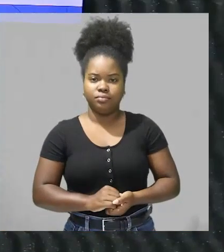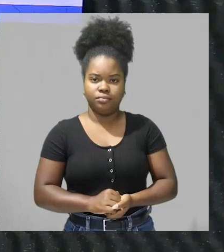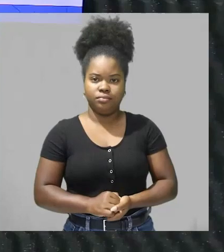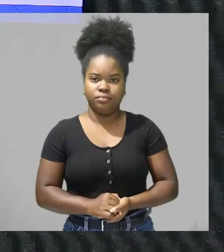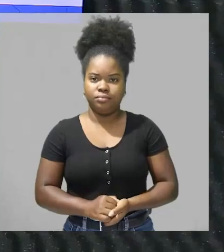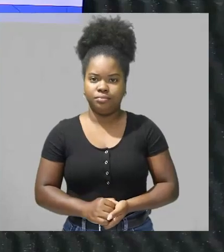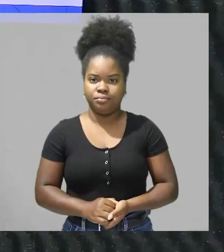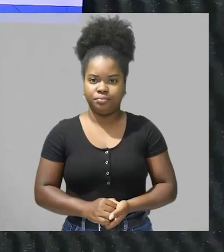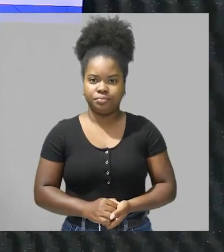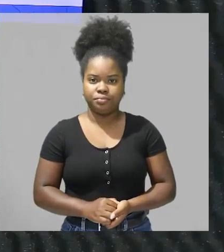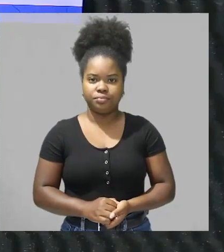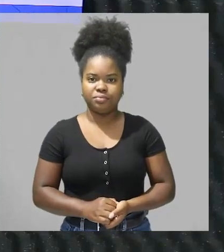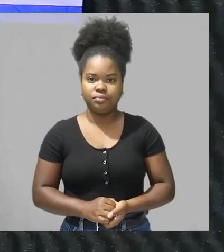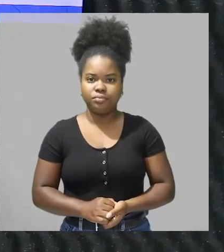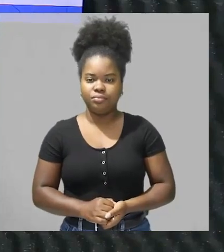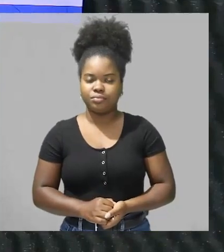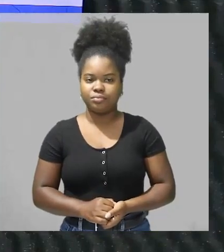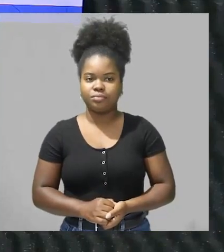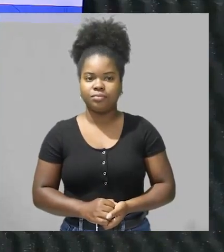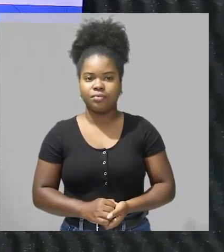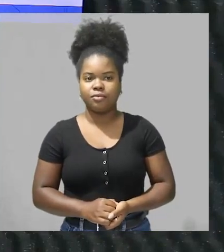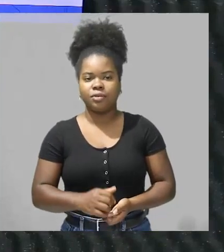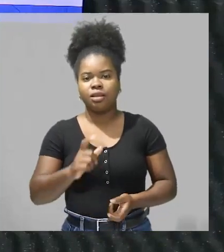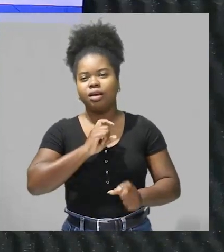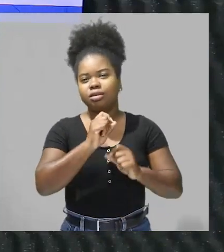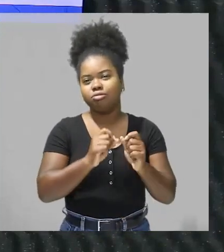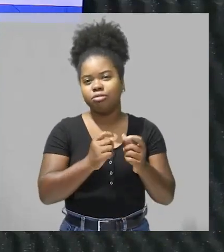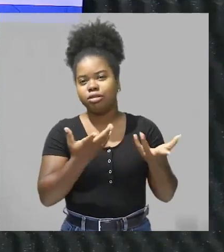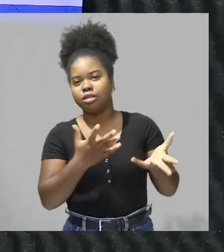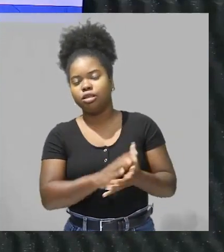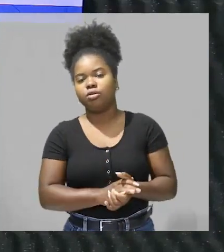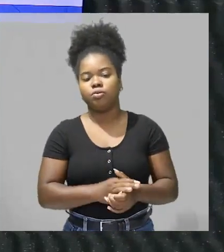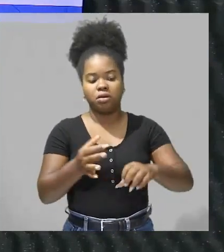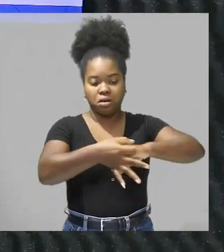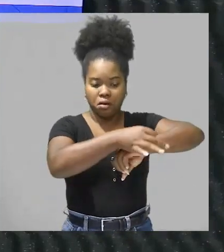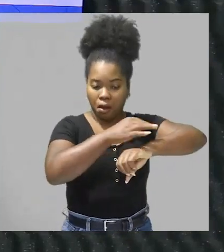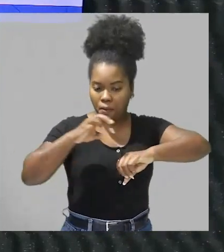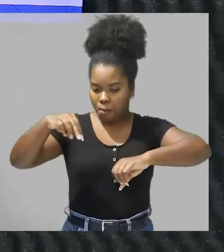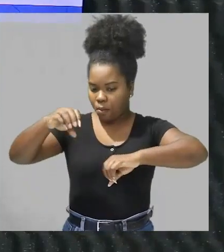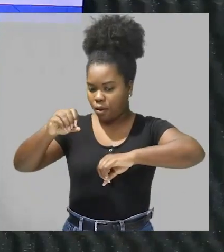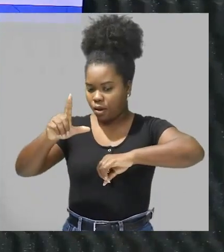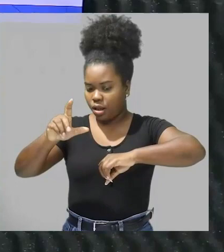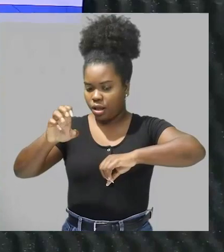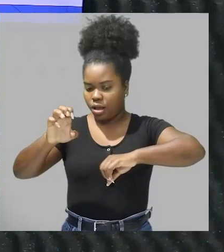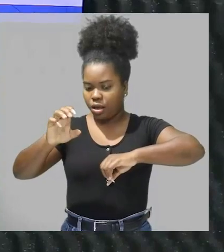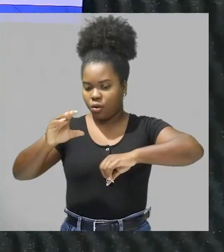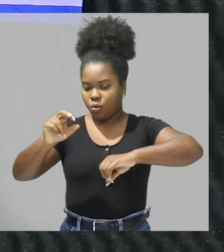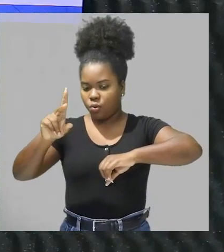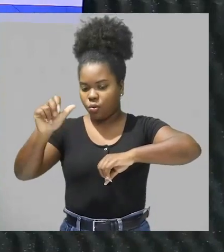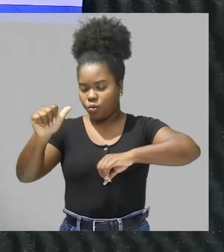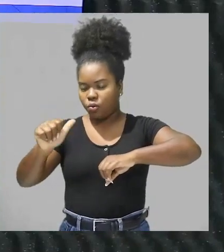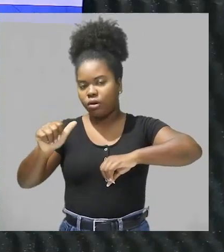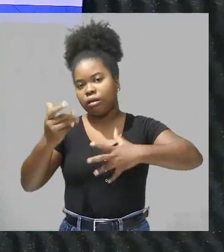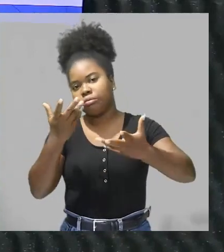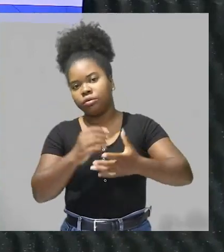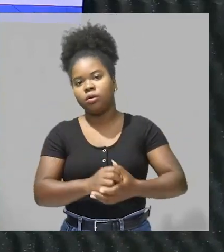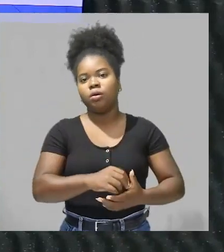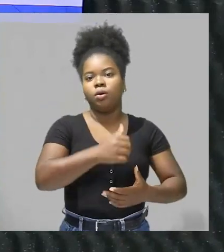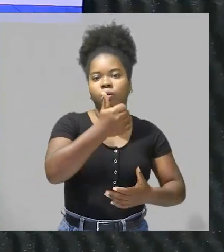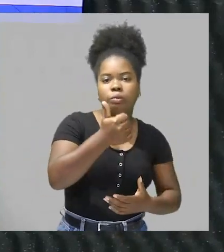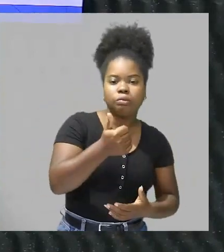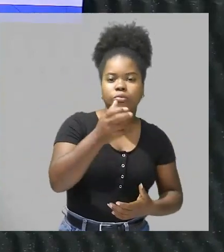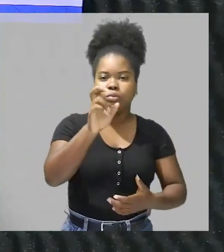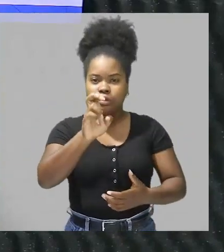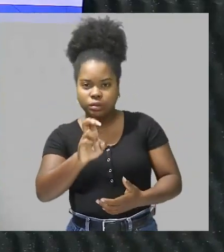e asfalto é a faixa de tamanho das moléculas né de 1 a 55 a 12